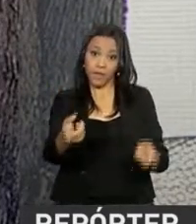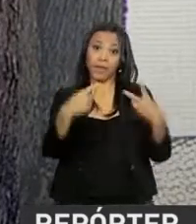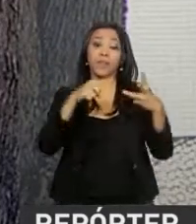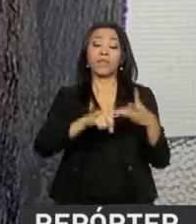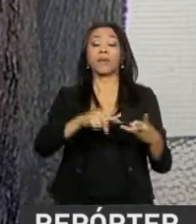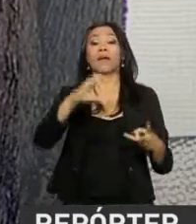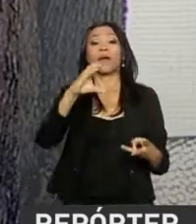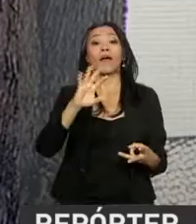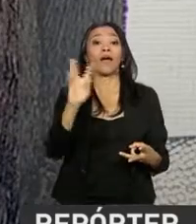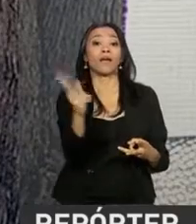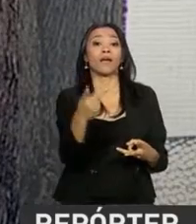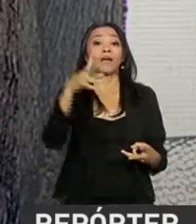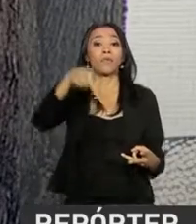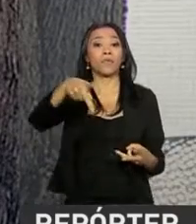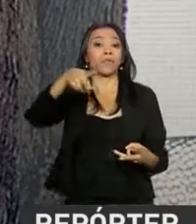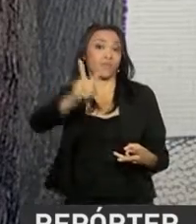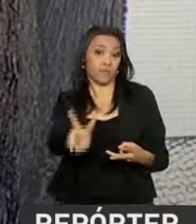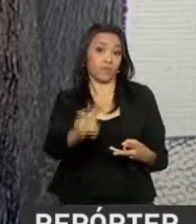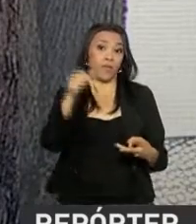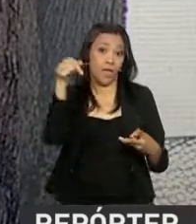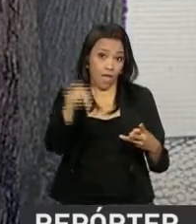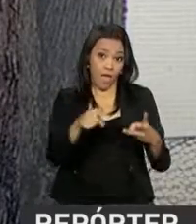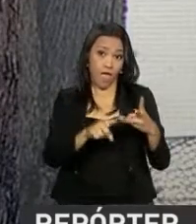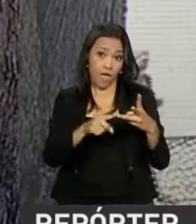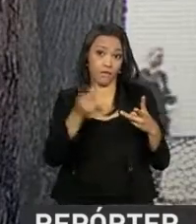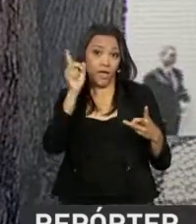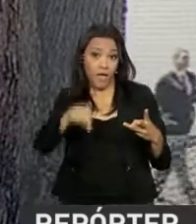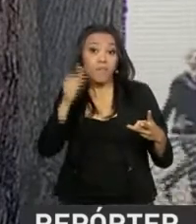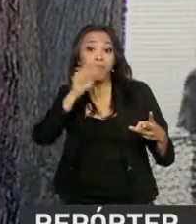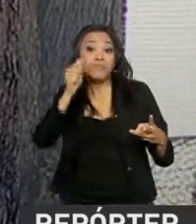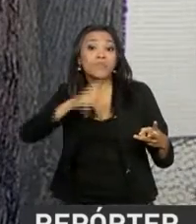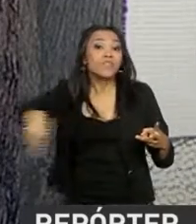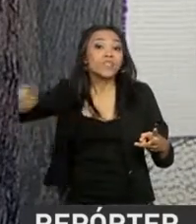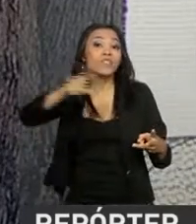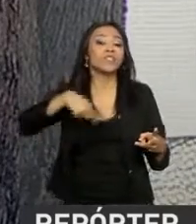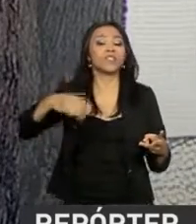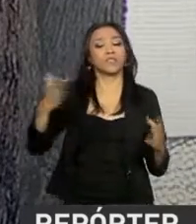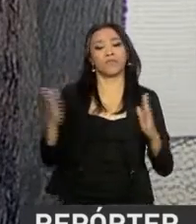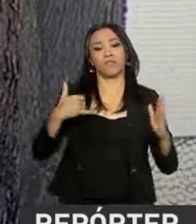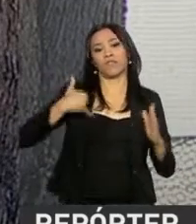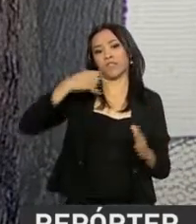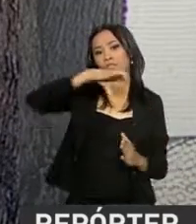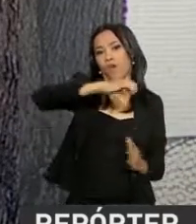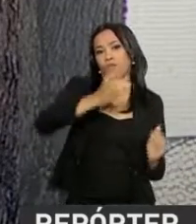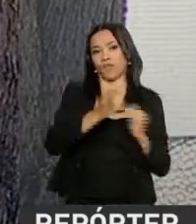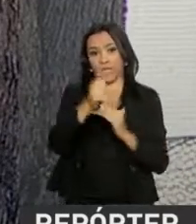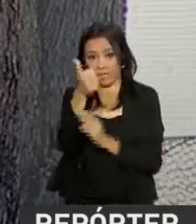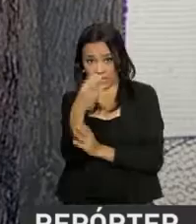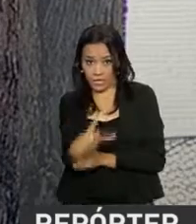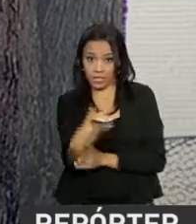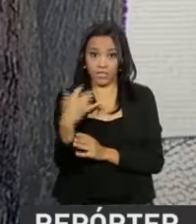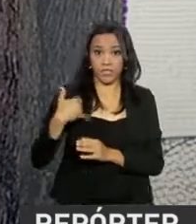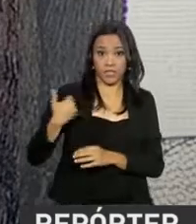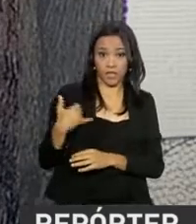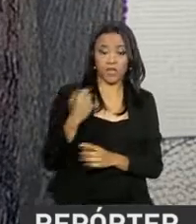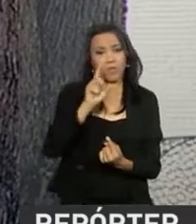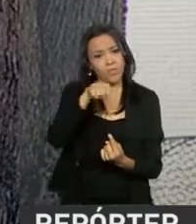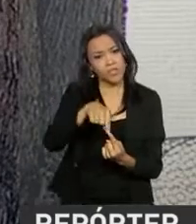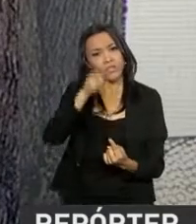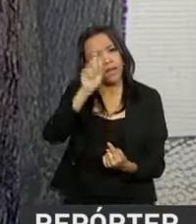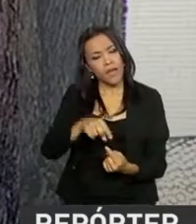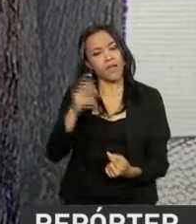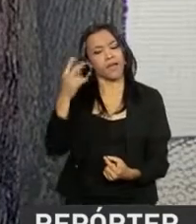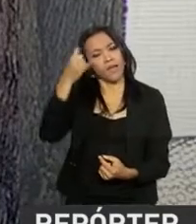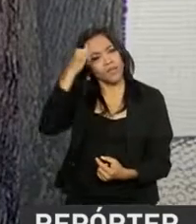No caso da vacina contra HPV, ela é específica para meninas de 9 a 13 anos de idade e tem o objetivo de